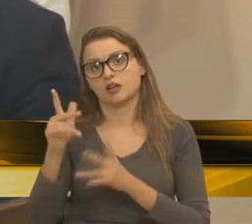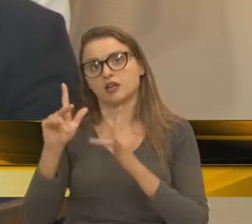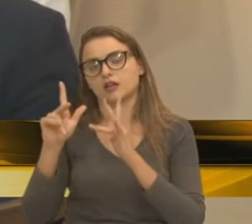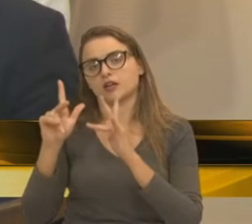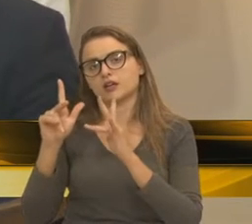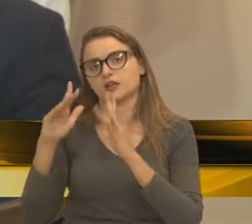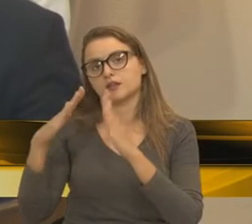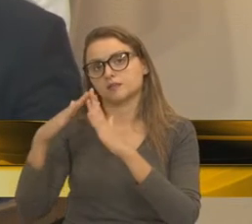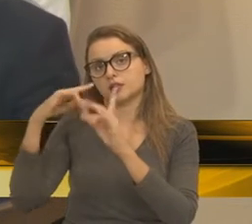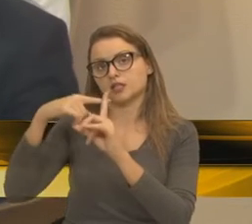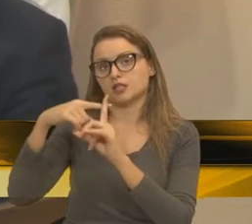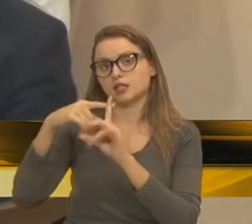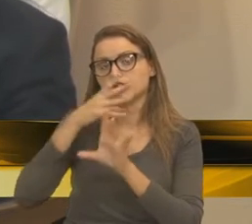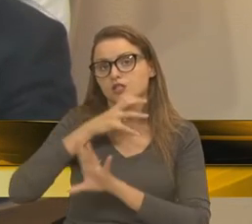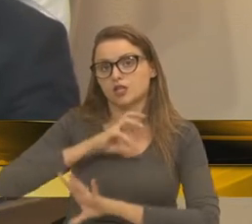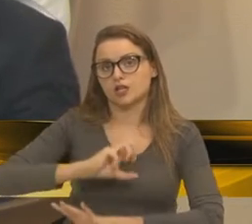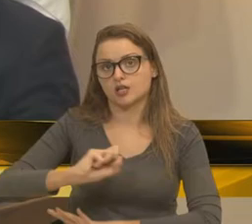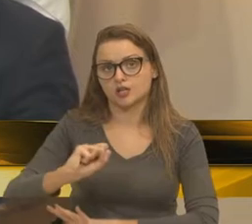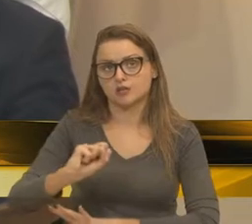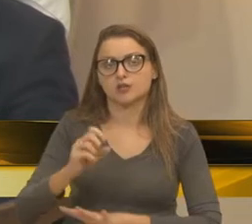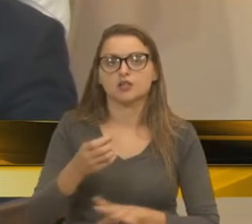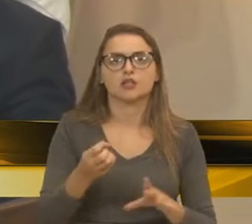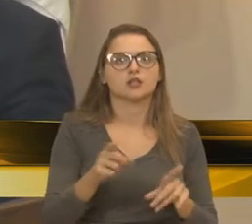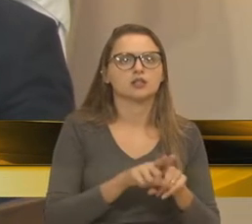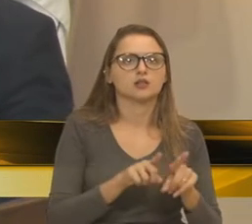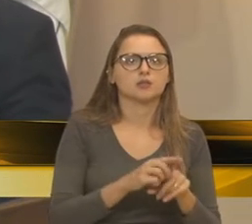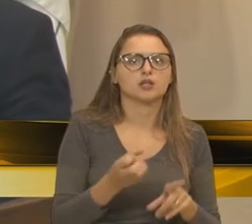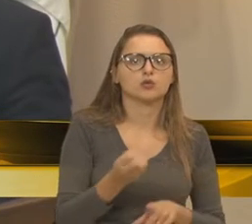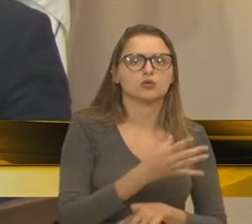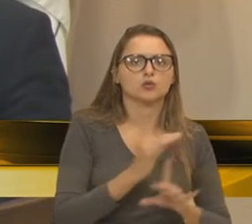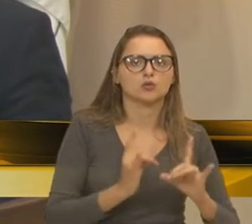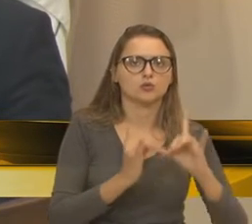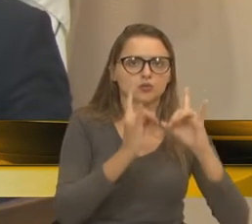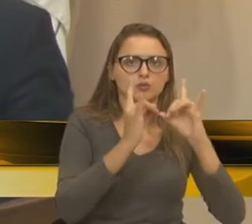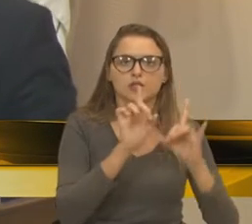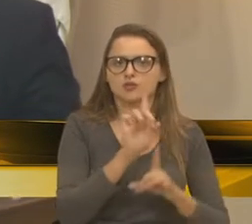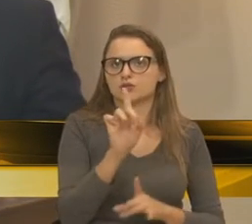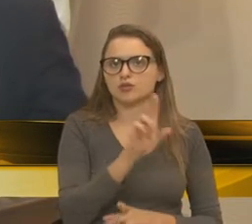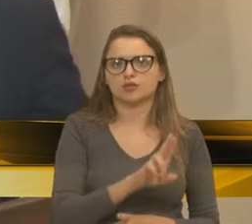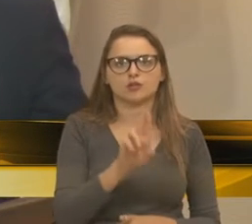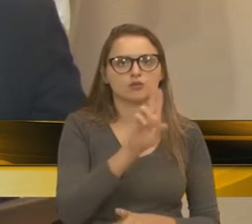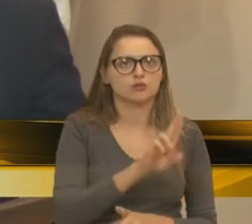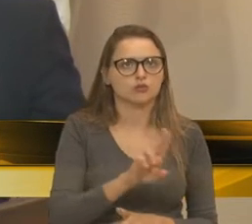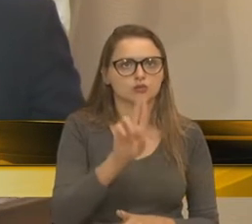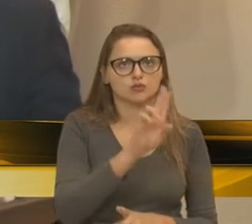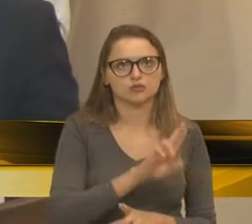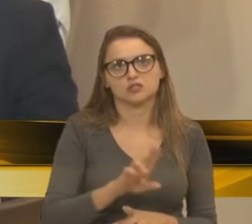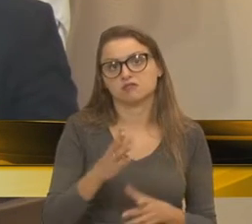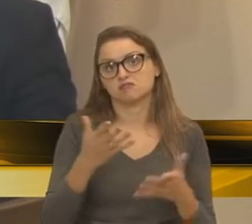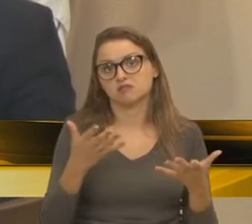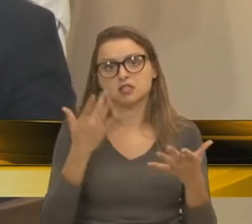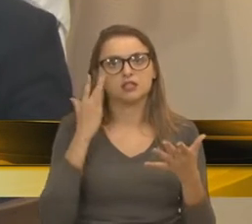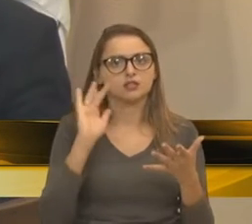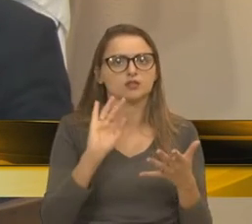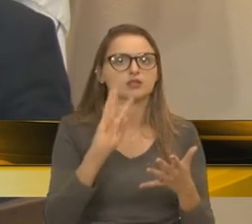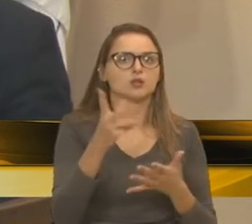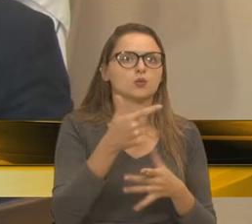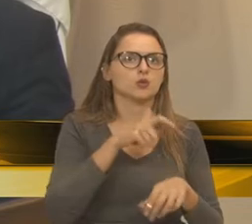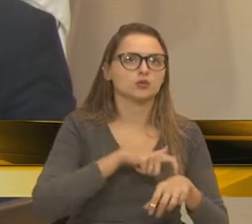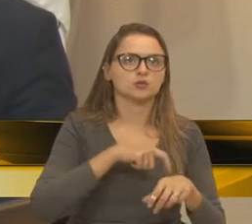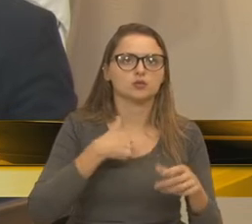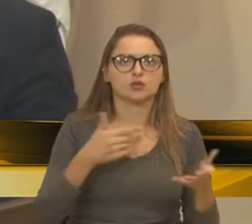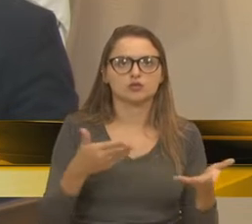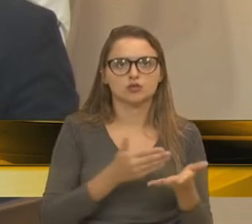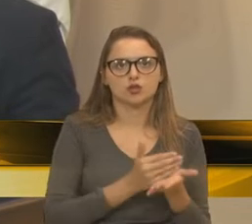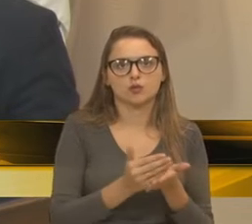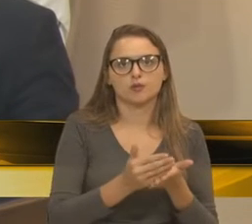amplo. E também um novo prédio que está desocupado e vai ficar desocupado não sei por quanto tempo, e eu já inicio hoje